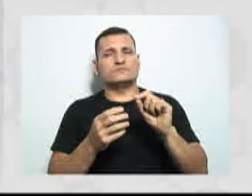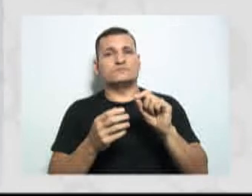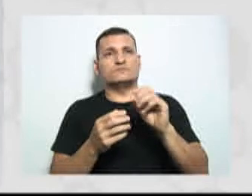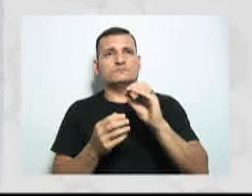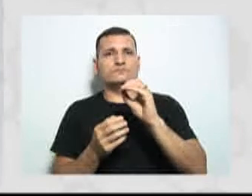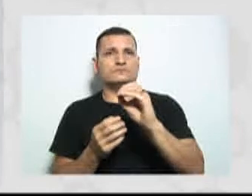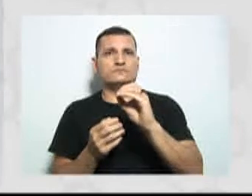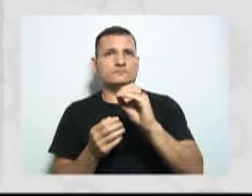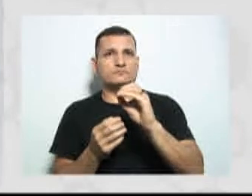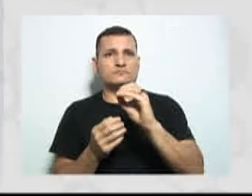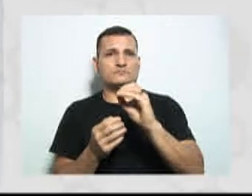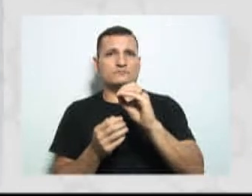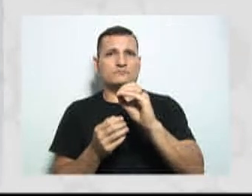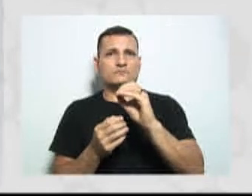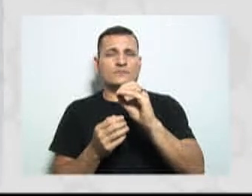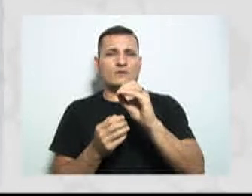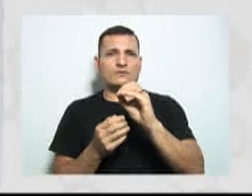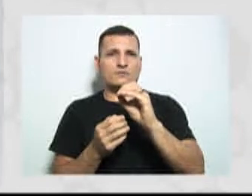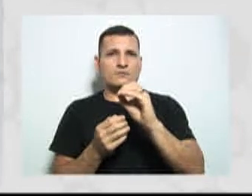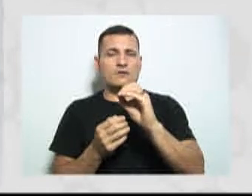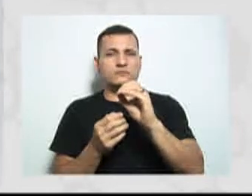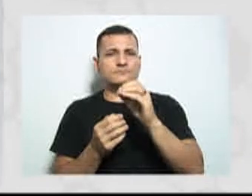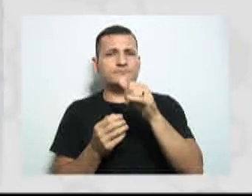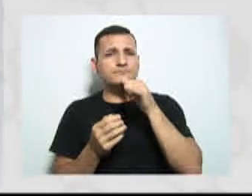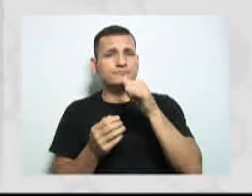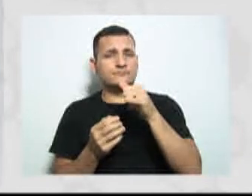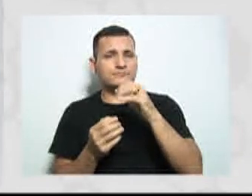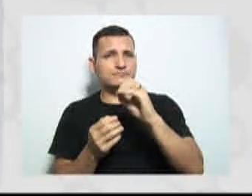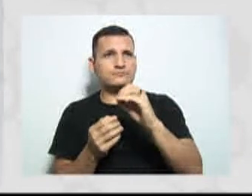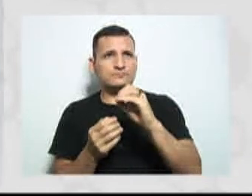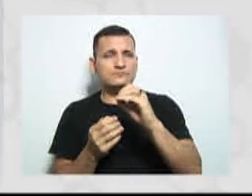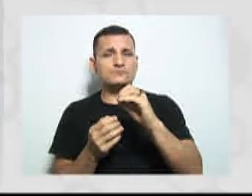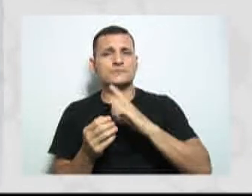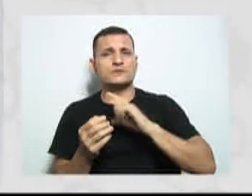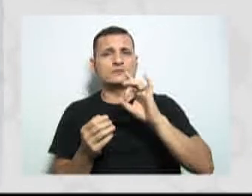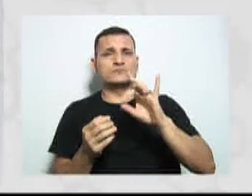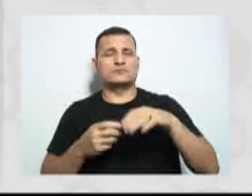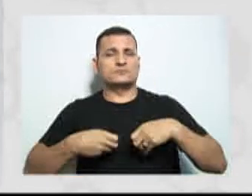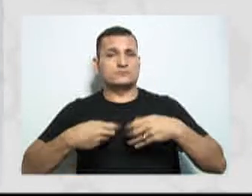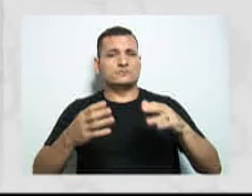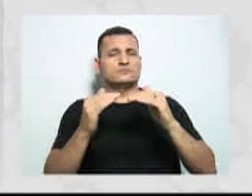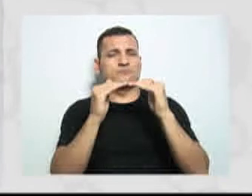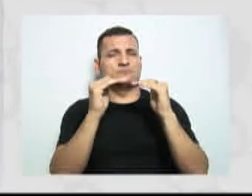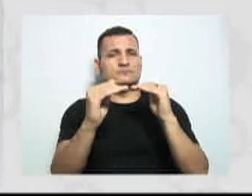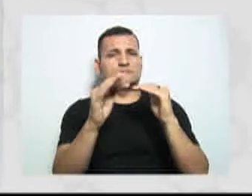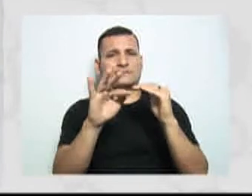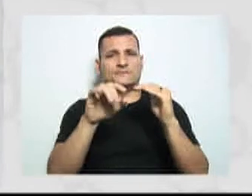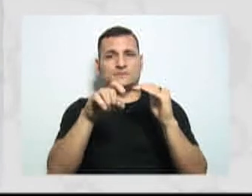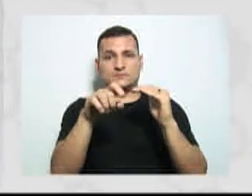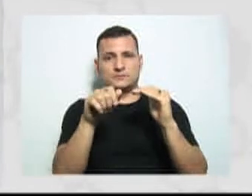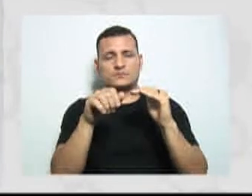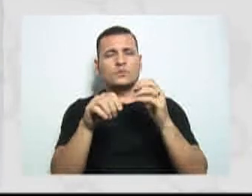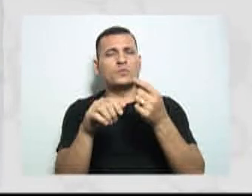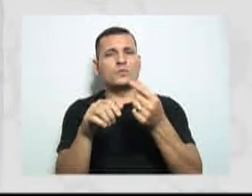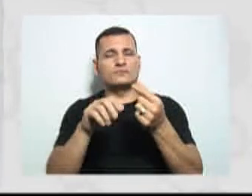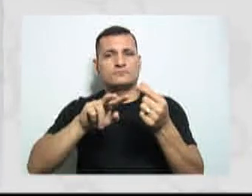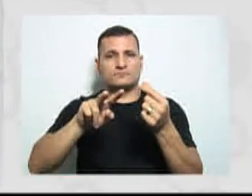0. Se foi 0, então eu tenho só despesas fixas, que é quanto? R$